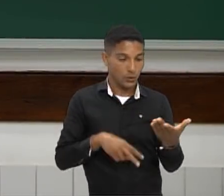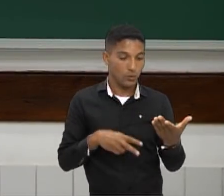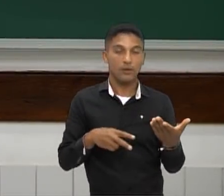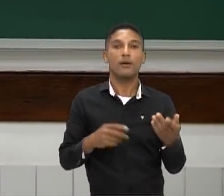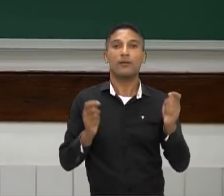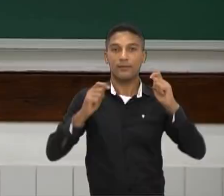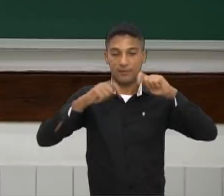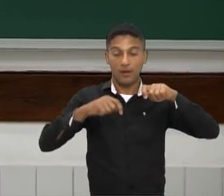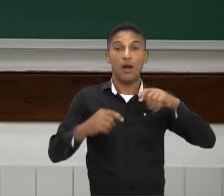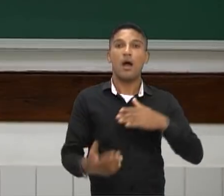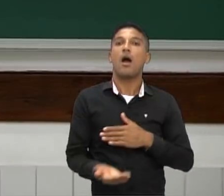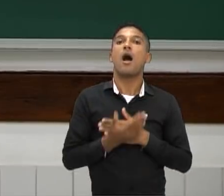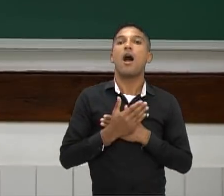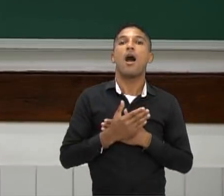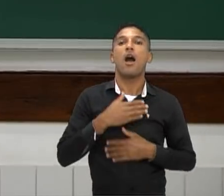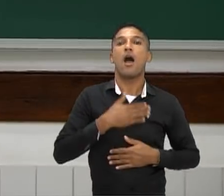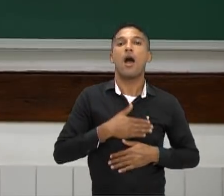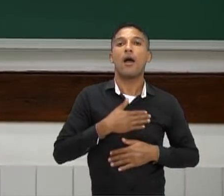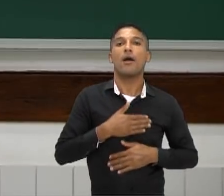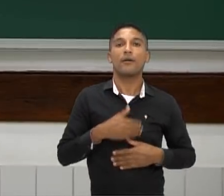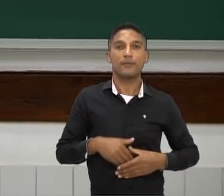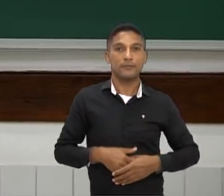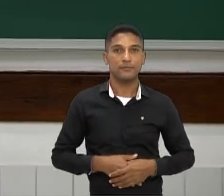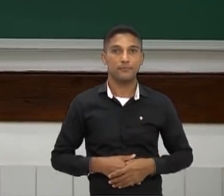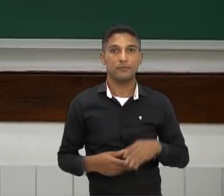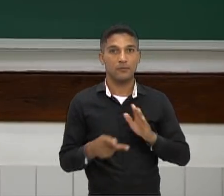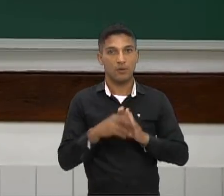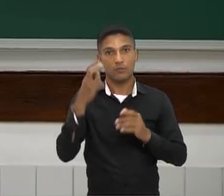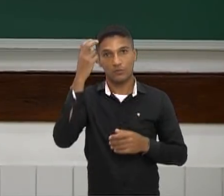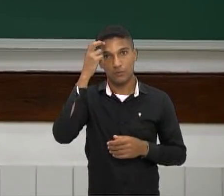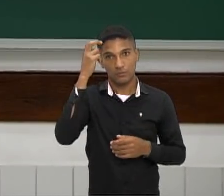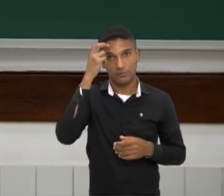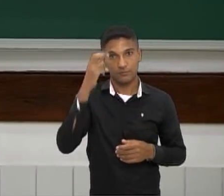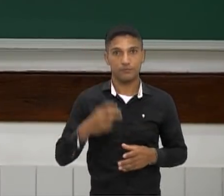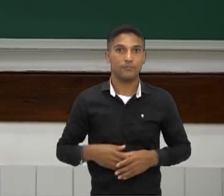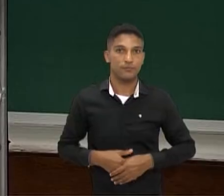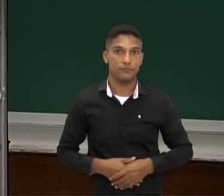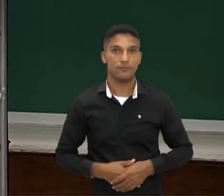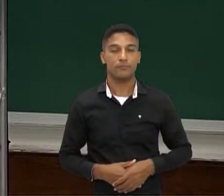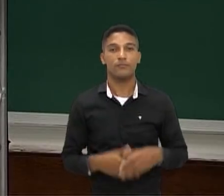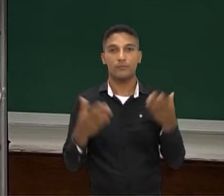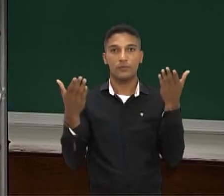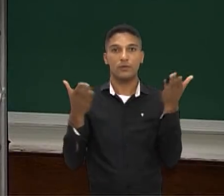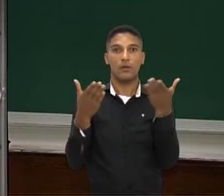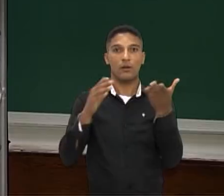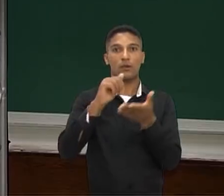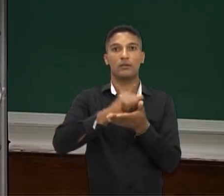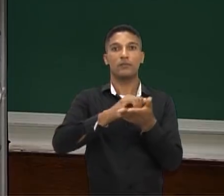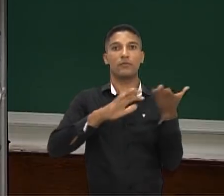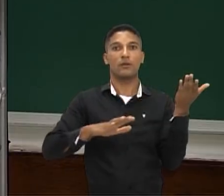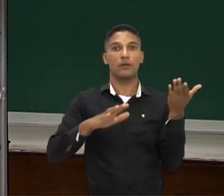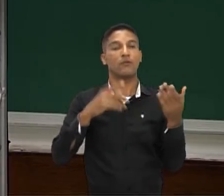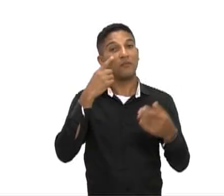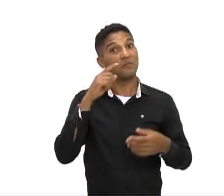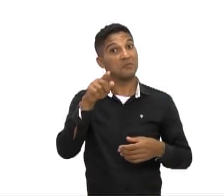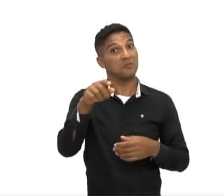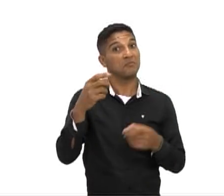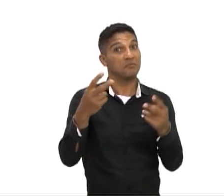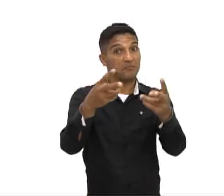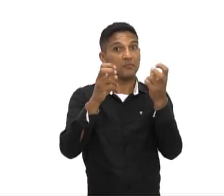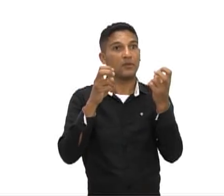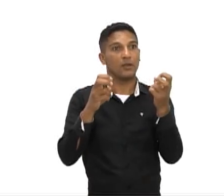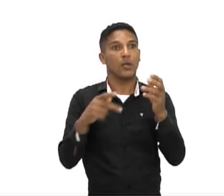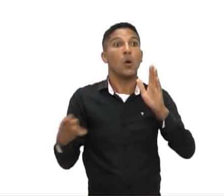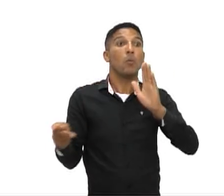produto artístico, literário, né, e cultural, certo? Então, no exercício 5, quero ver se vocês conseguem identificar qual é o